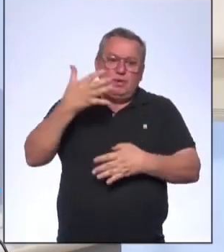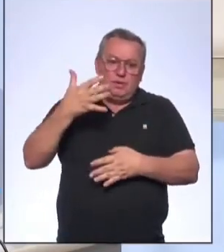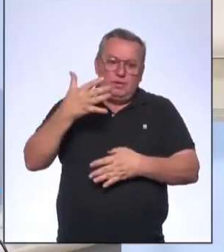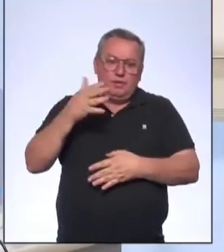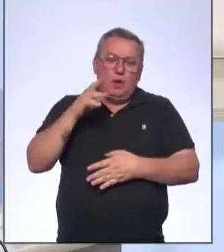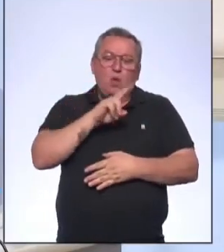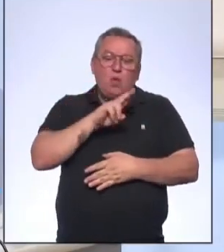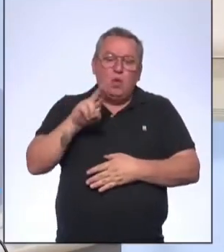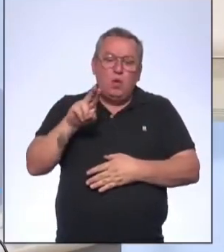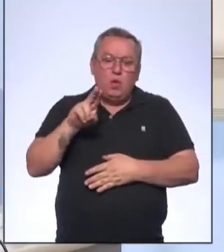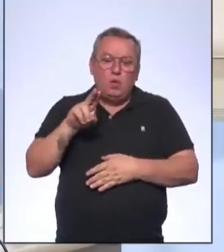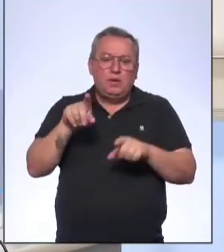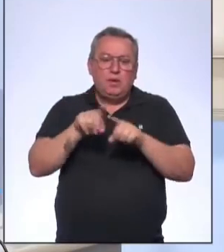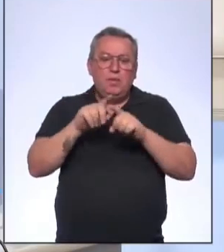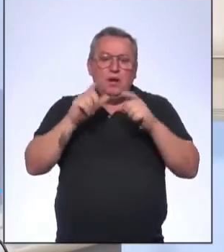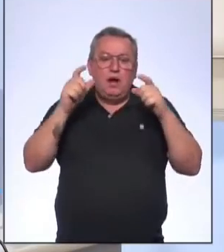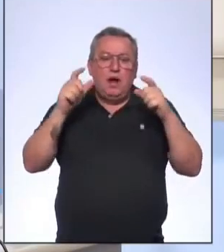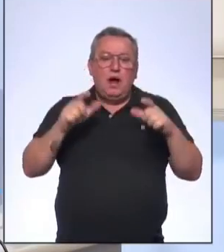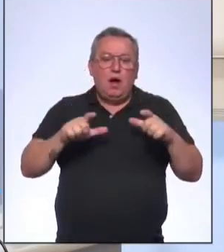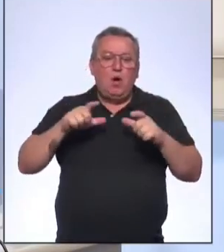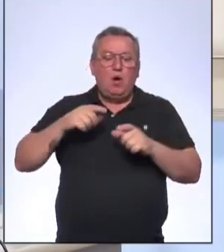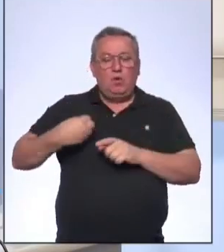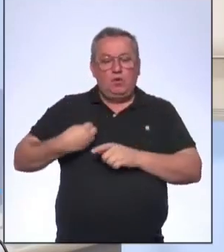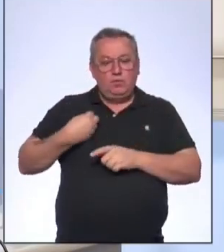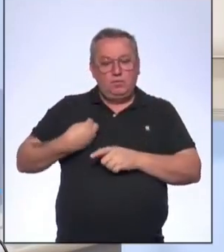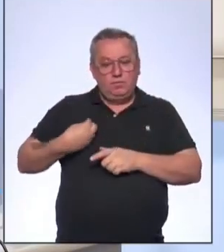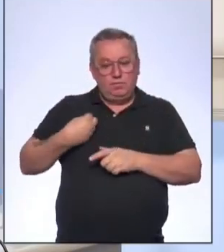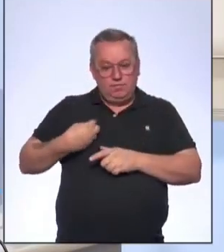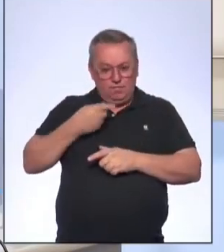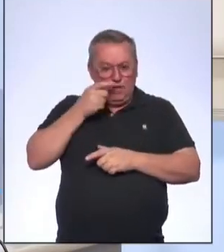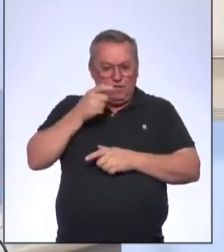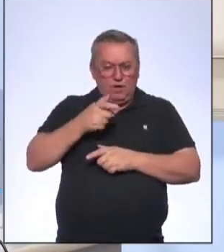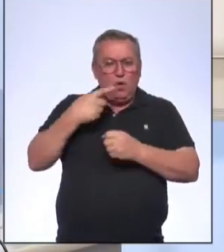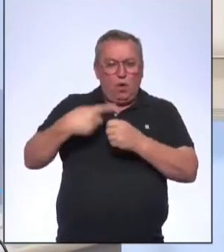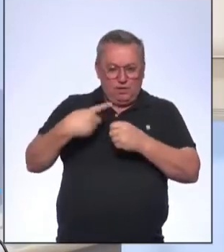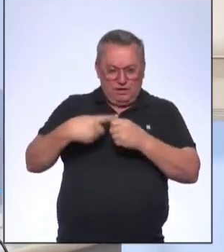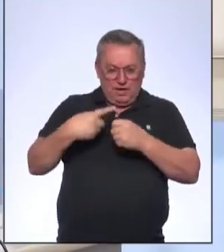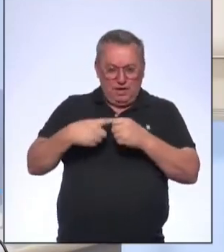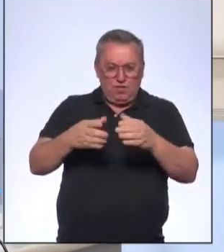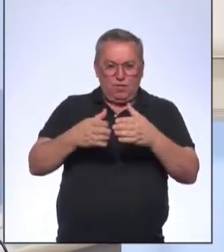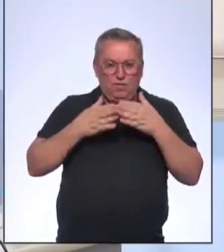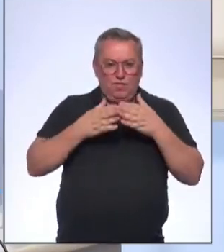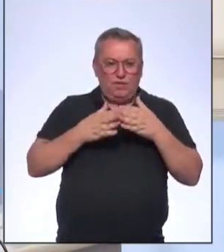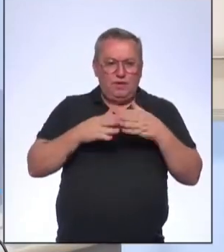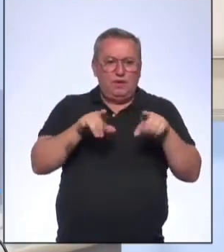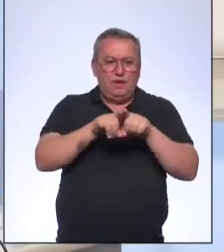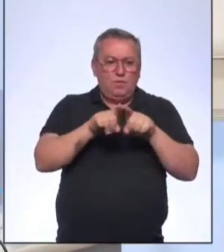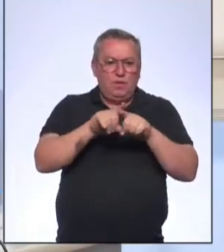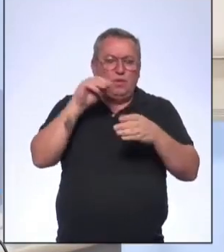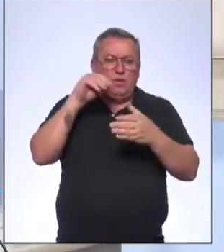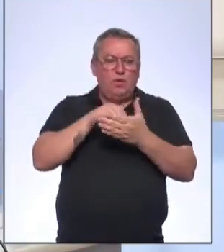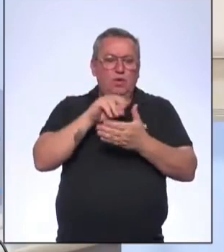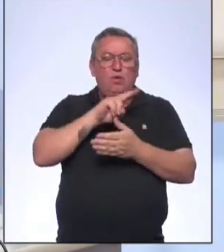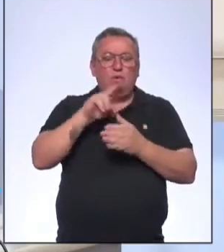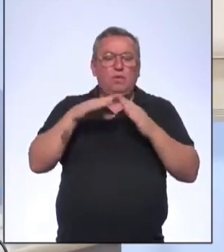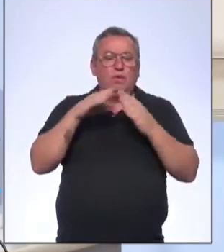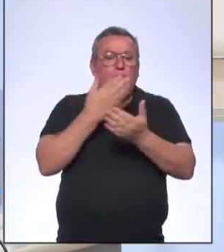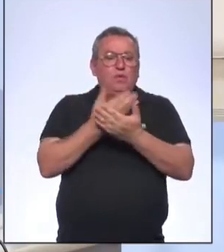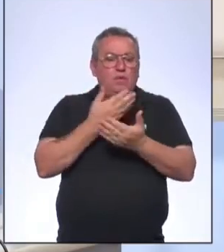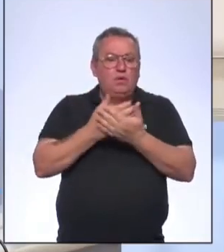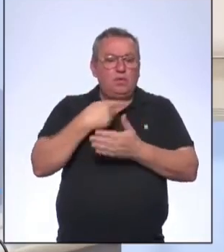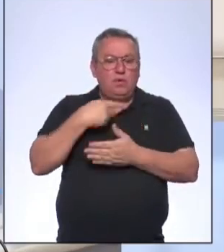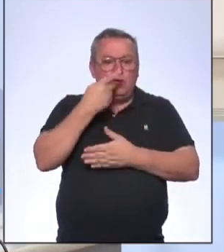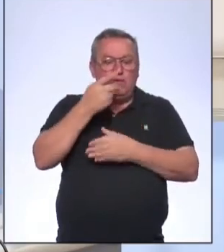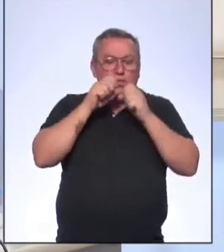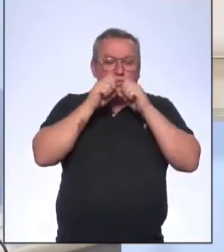de vocês, coloque o lugar de onde você está nos assistindo, está assistindo o Centro de Mídias, e coloque o nome da sua escola para a gente falar, para a